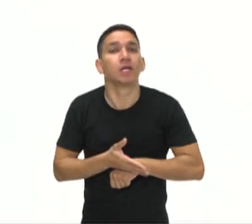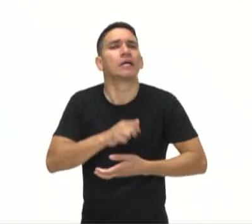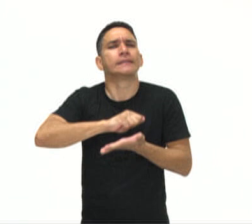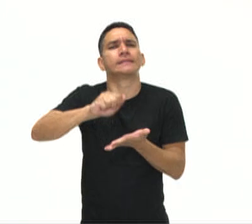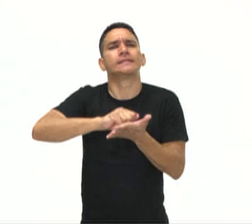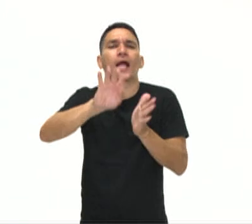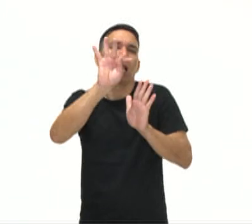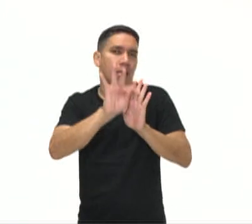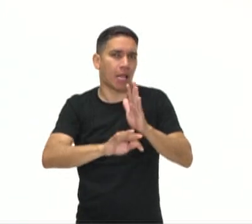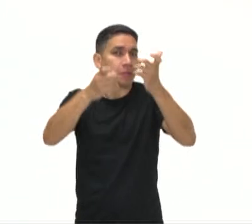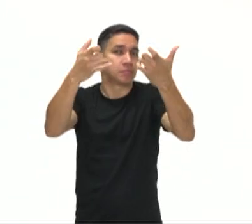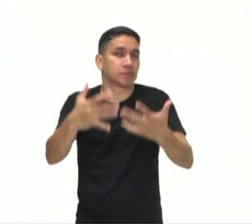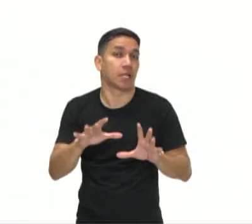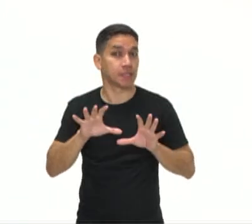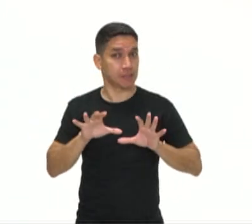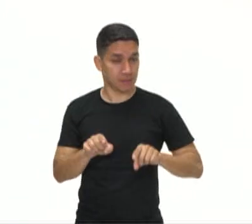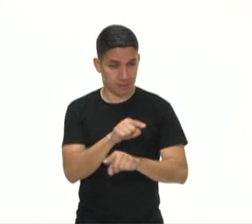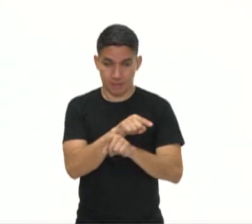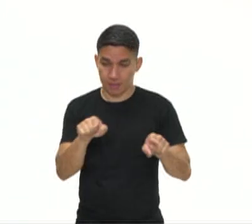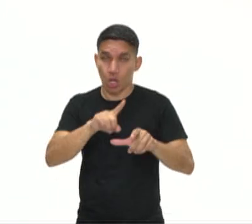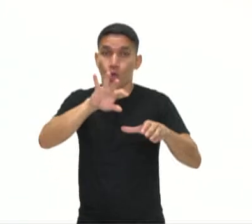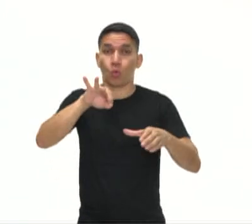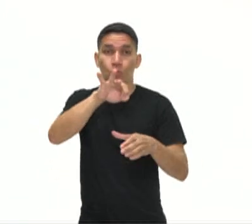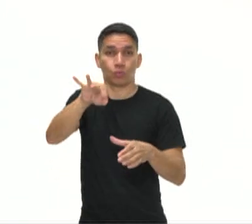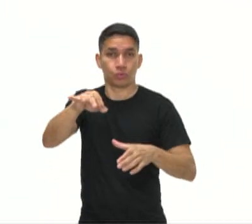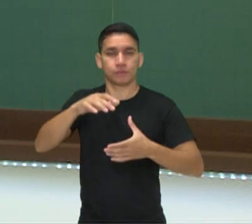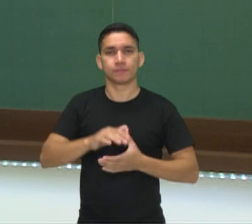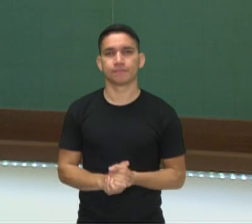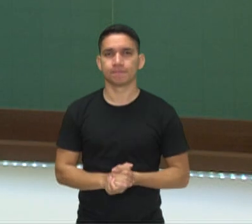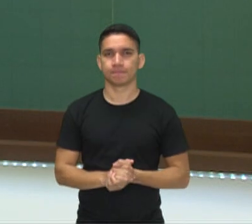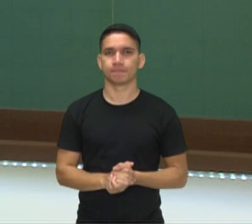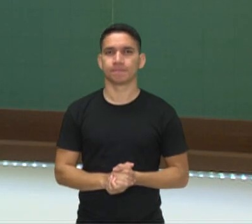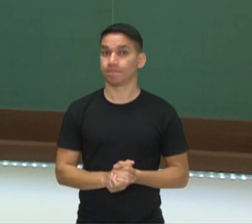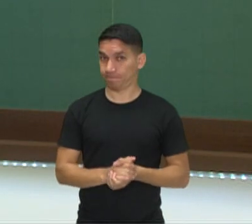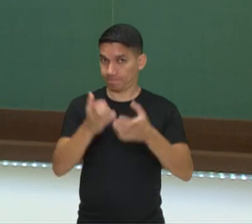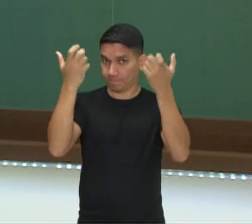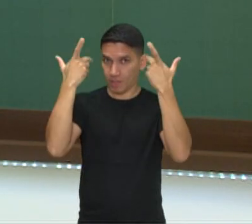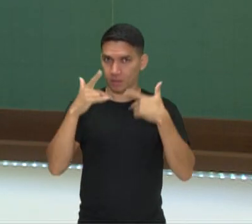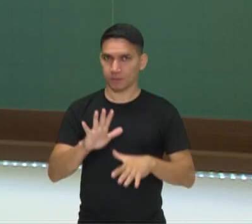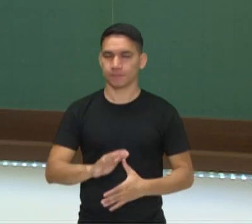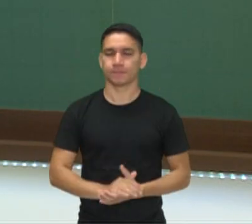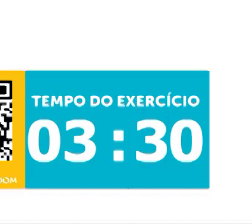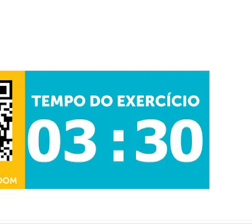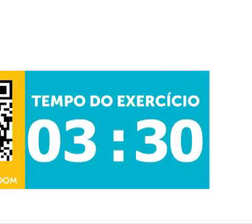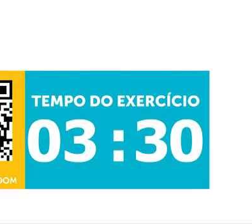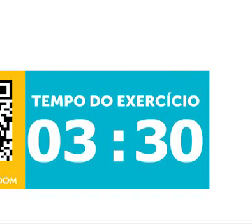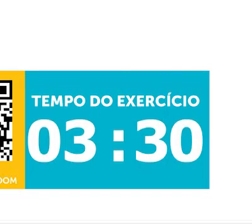um texto falando sobre esse lugar natural. Agora é com vocês.